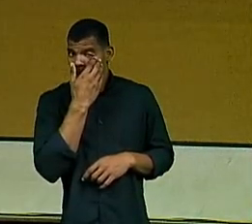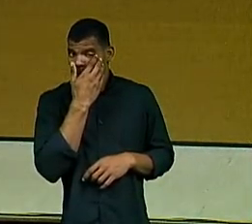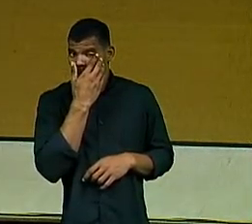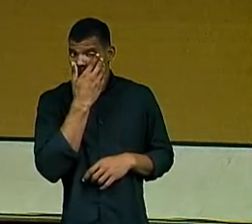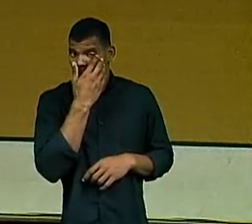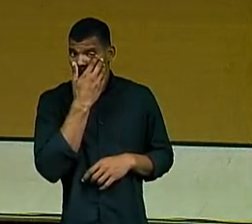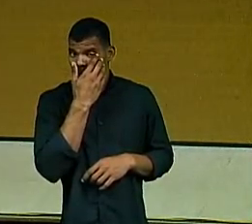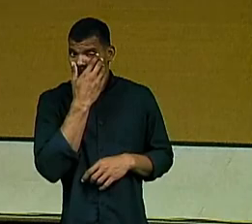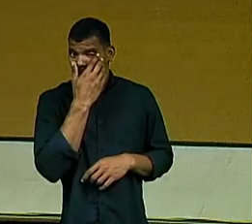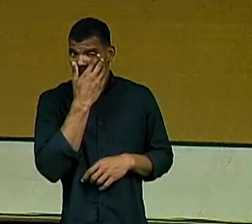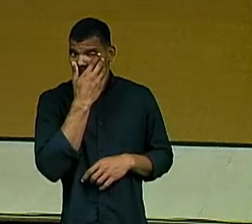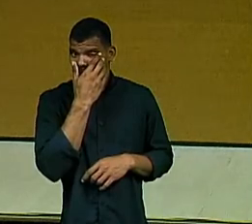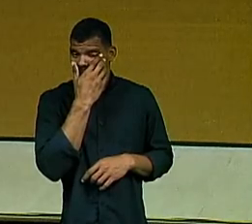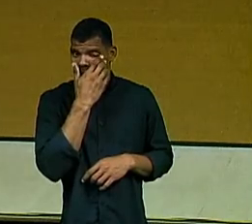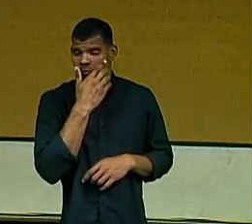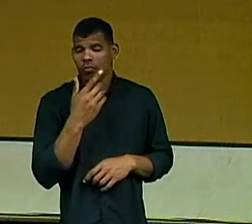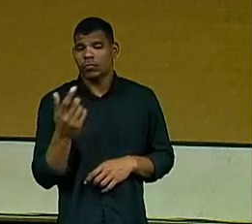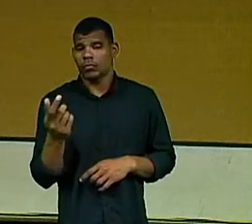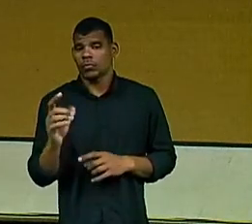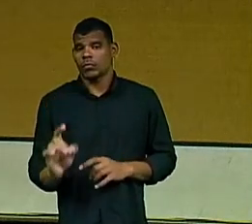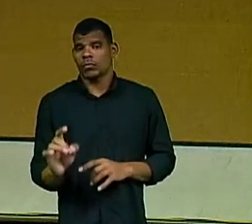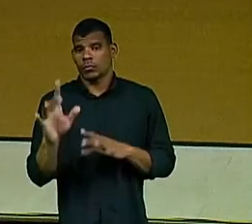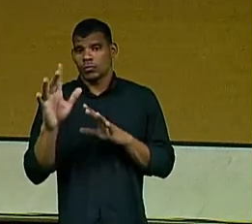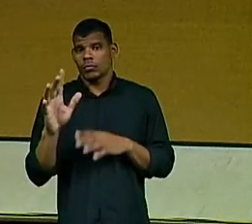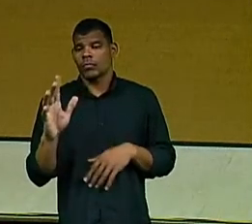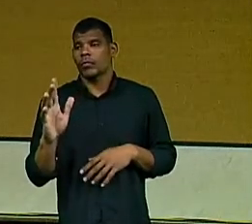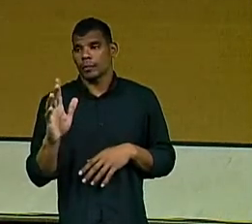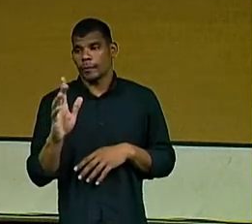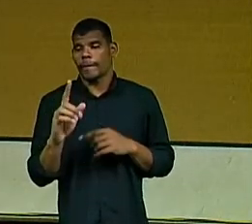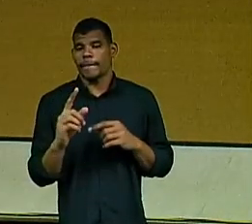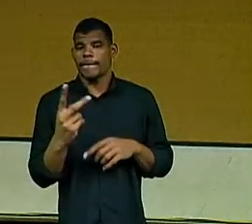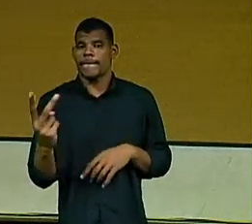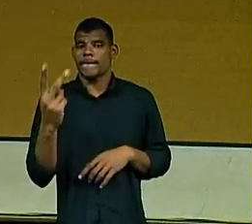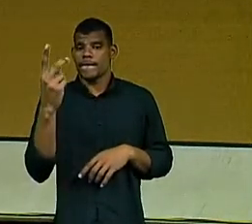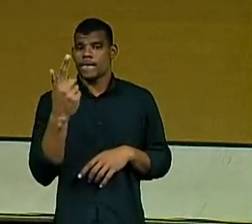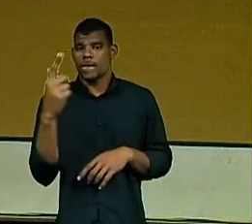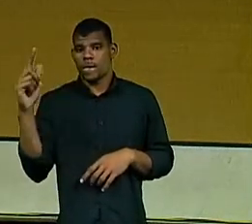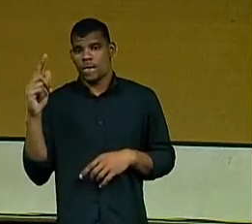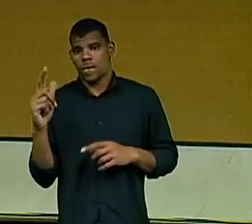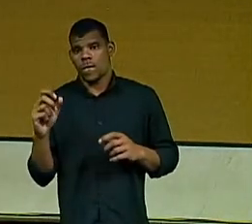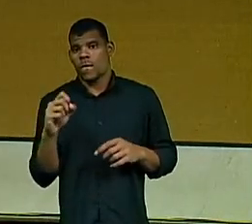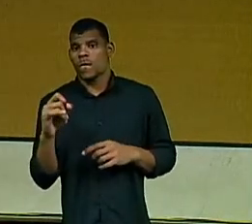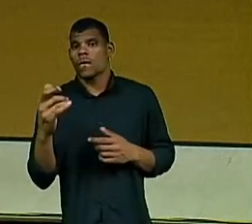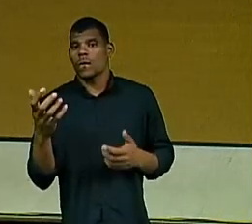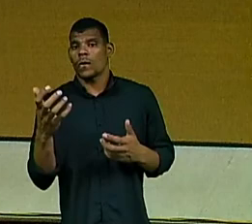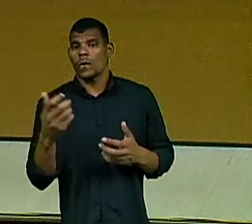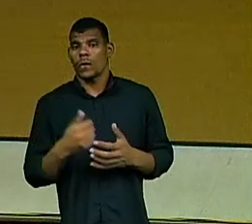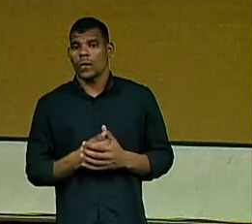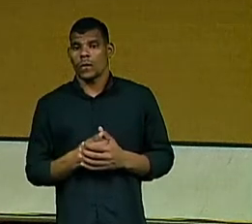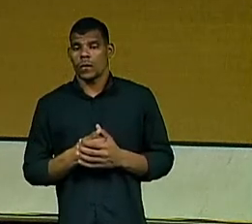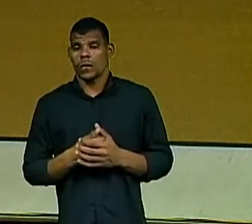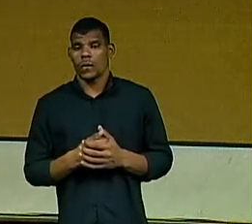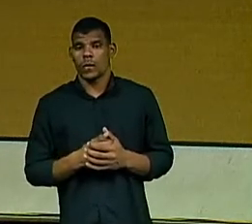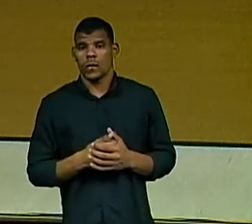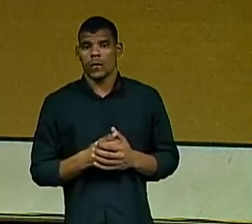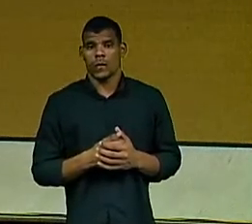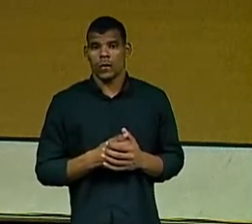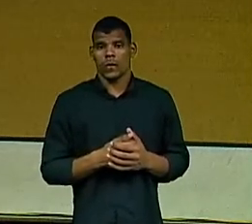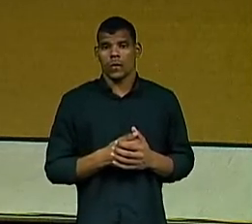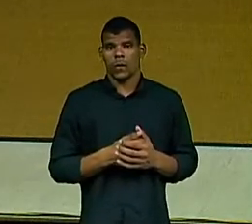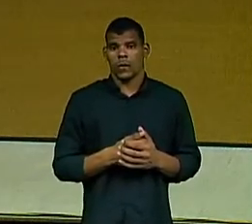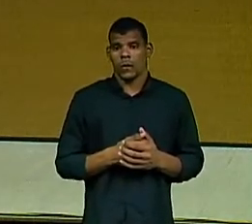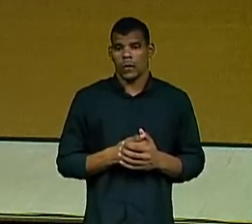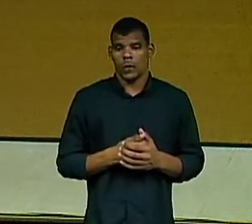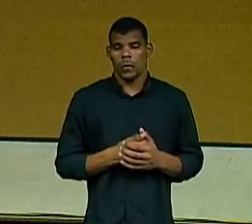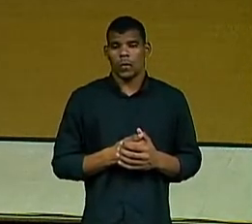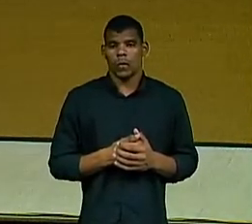é além do preço da tabela se quiser né então era o chamado ágil todo mundo sabia que